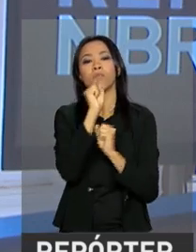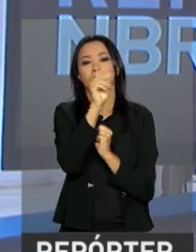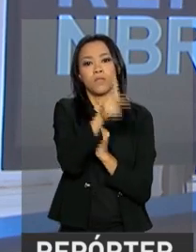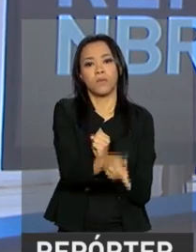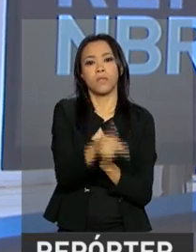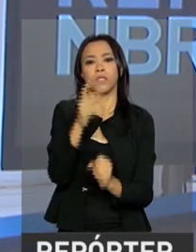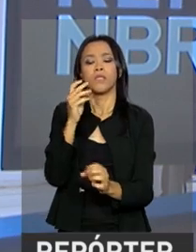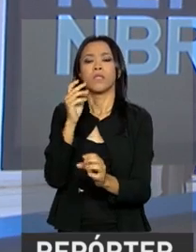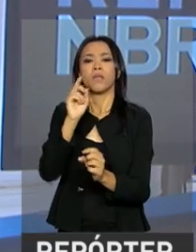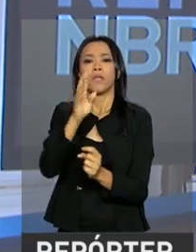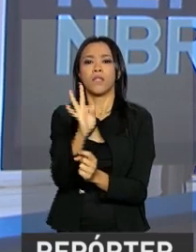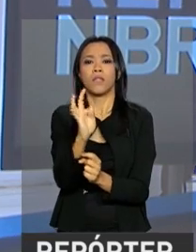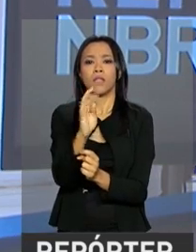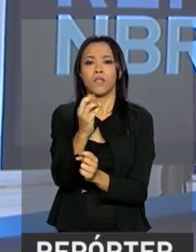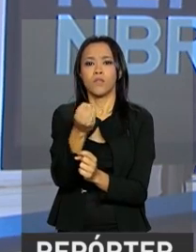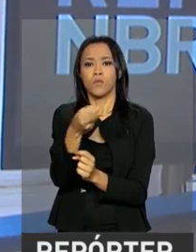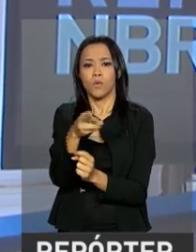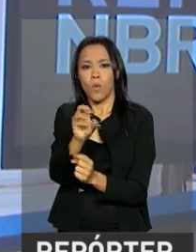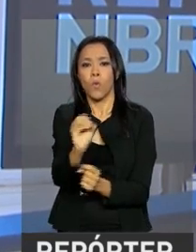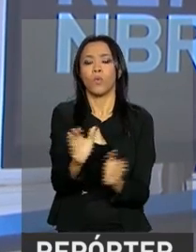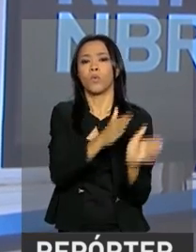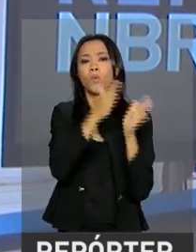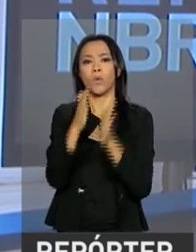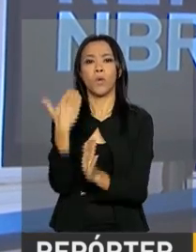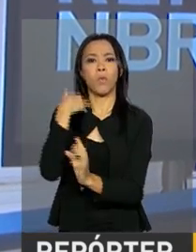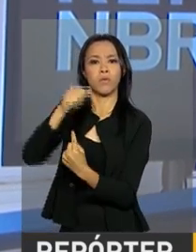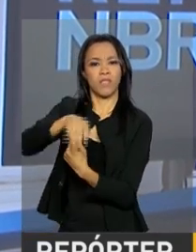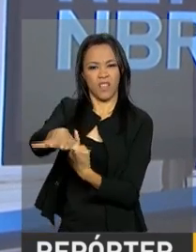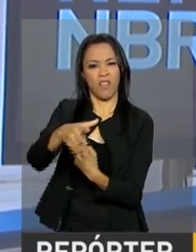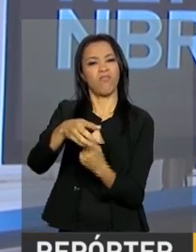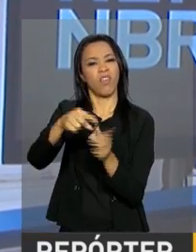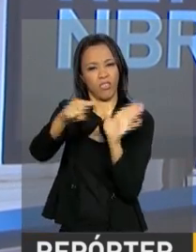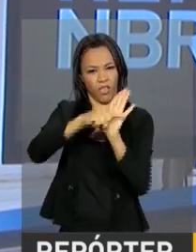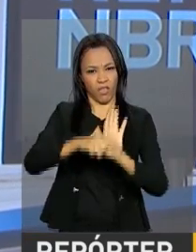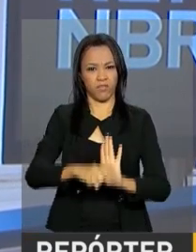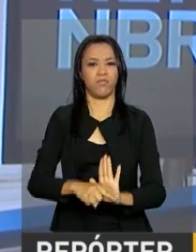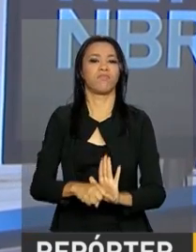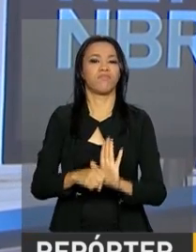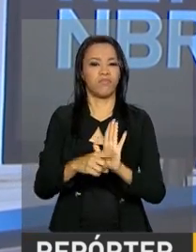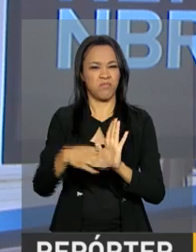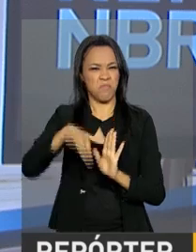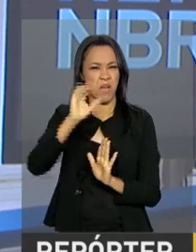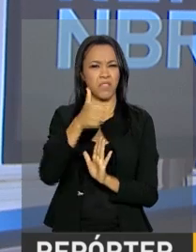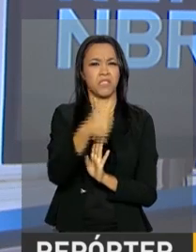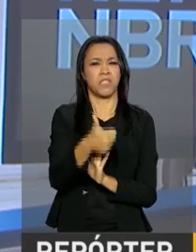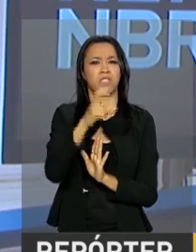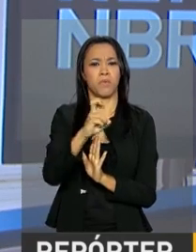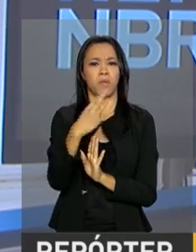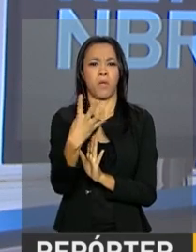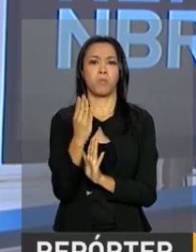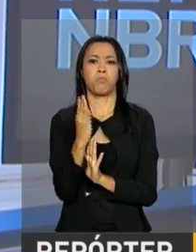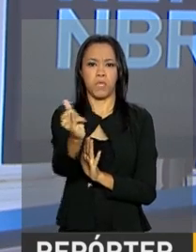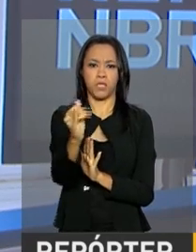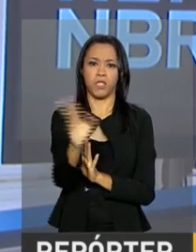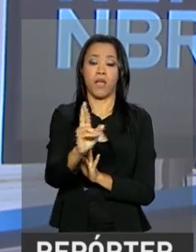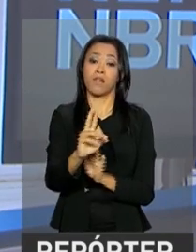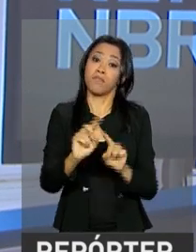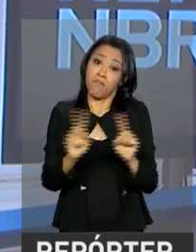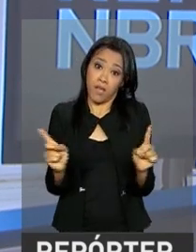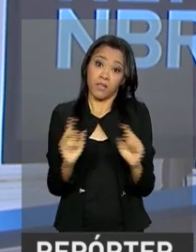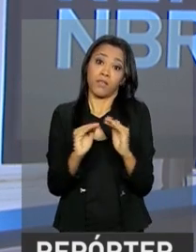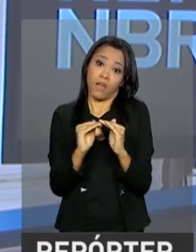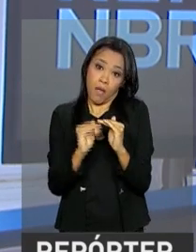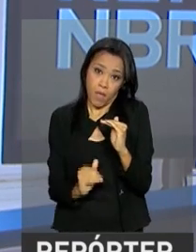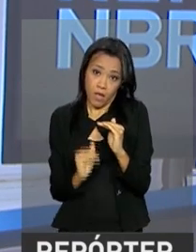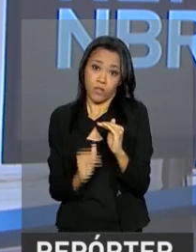Nacional e Banco Central o dado foi negativo em mais de R 154 bilhões deais mas abaixo da